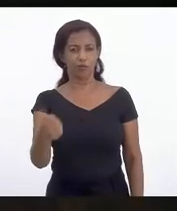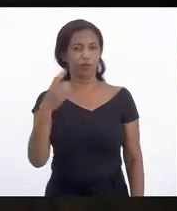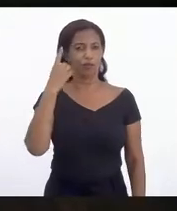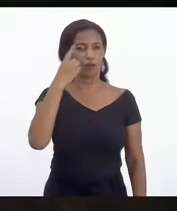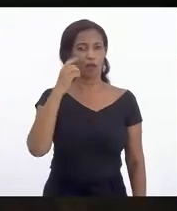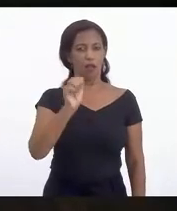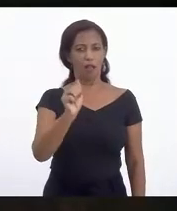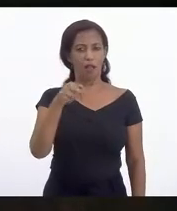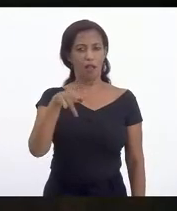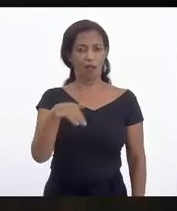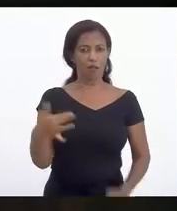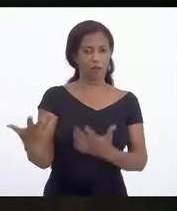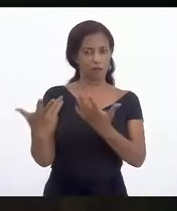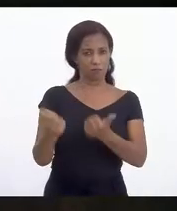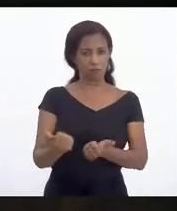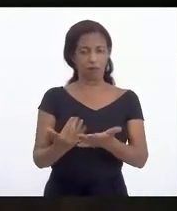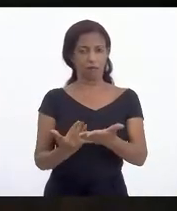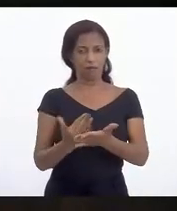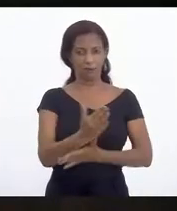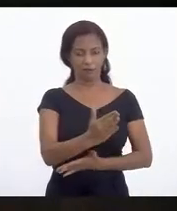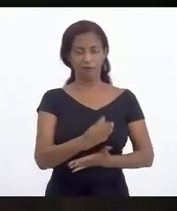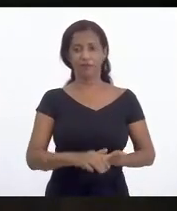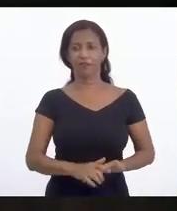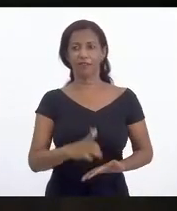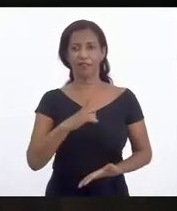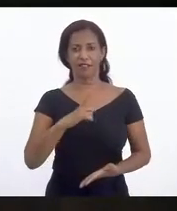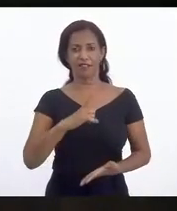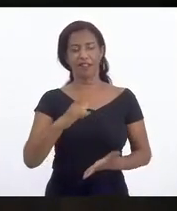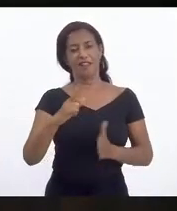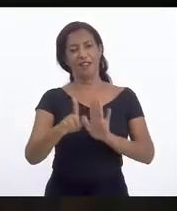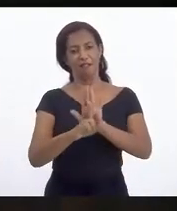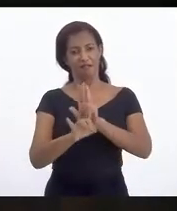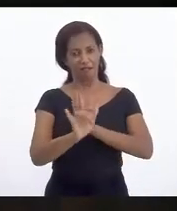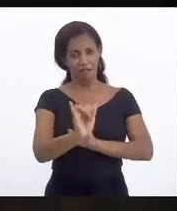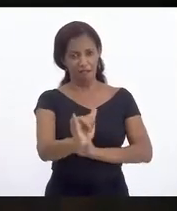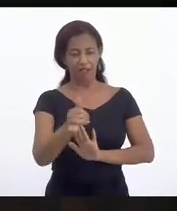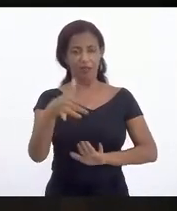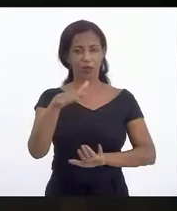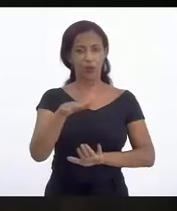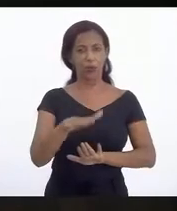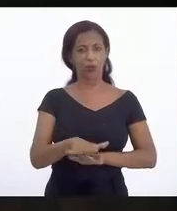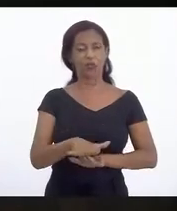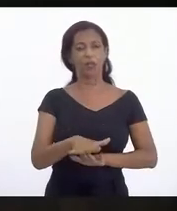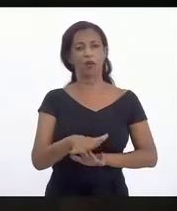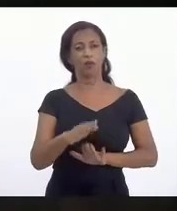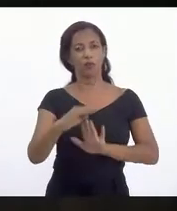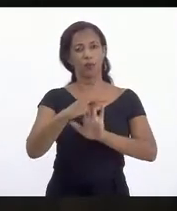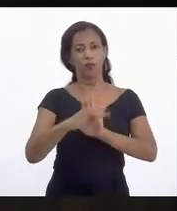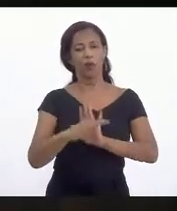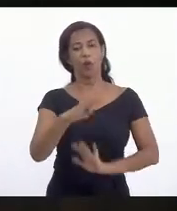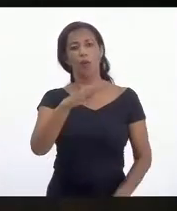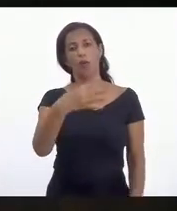deputado Anderson Moraes. Os senhores que aprovam permaneçam como estão, aprovado. Há sobre a mesa, inclusão na ordem do dia, do projeto